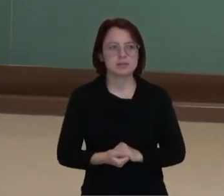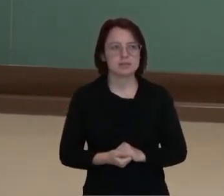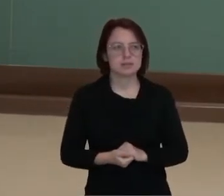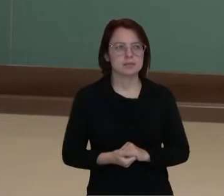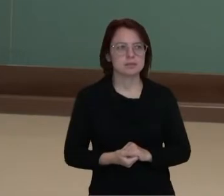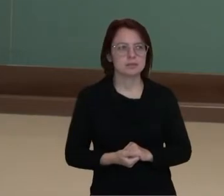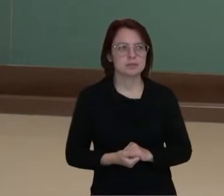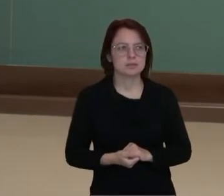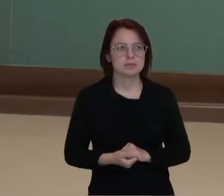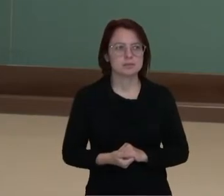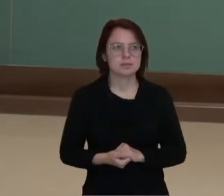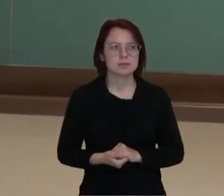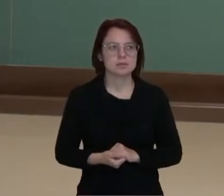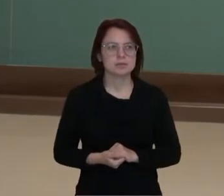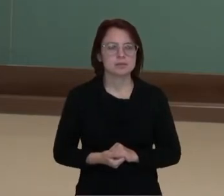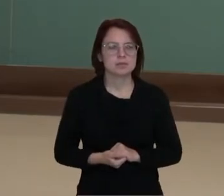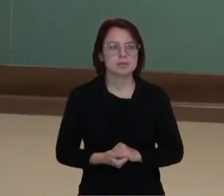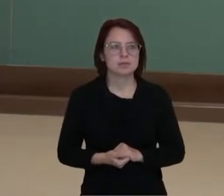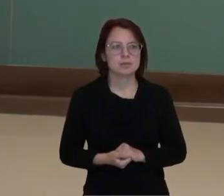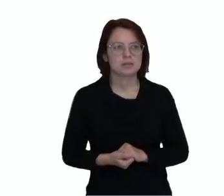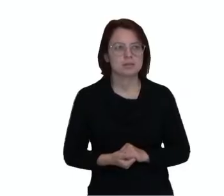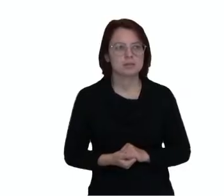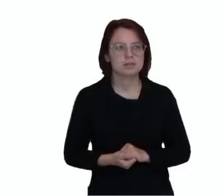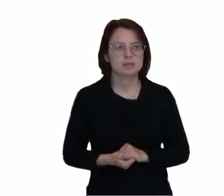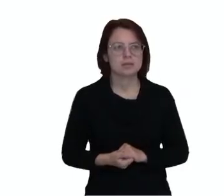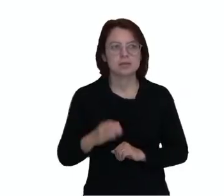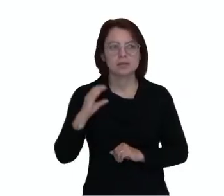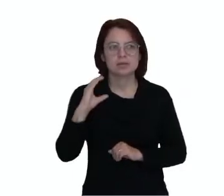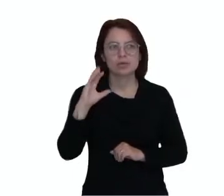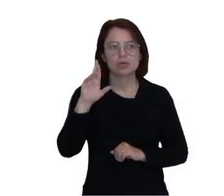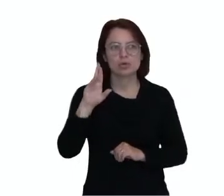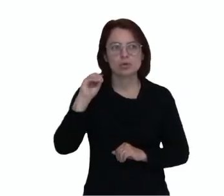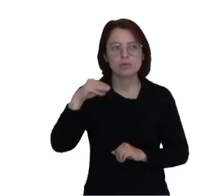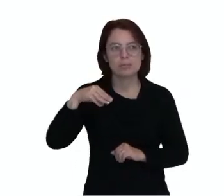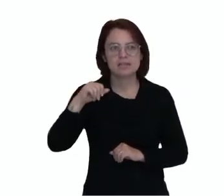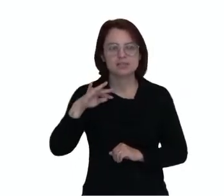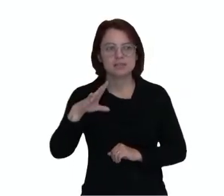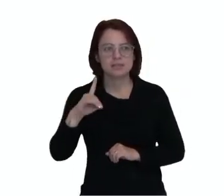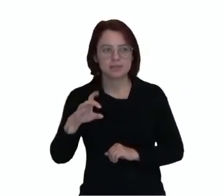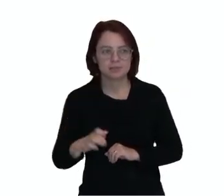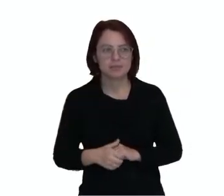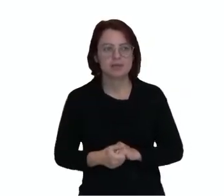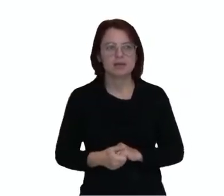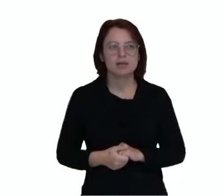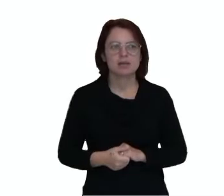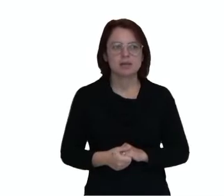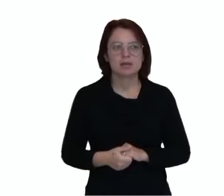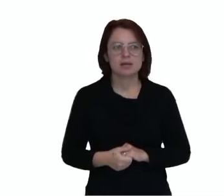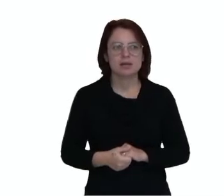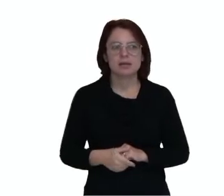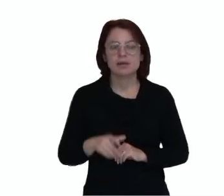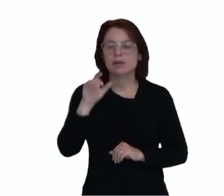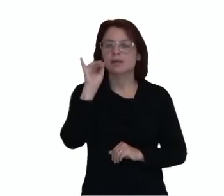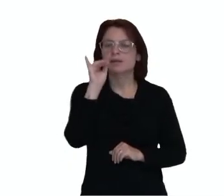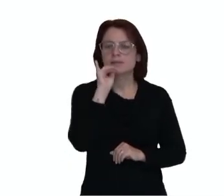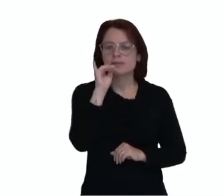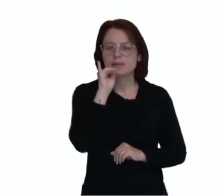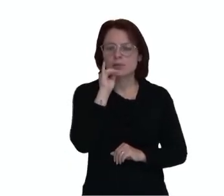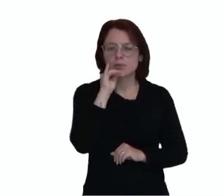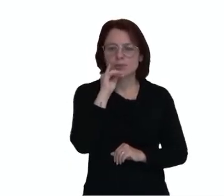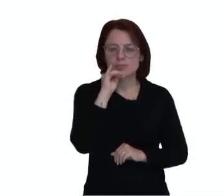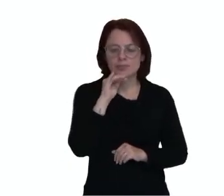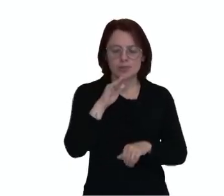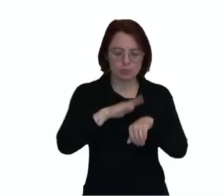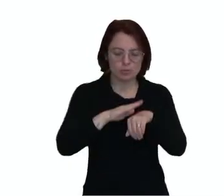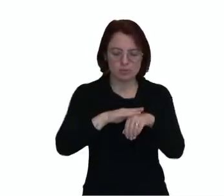no nosso corpo, né? A cromátide, o que é cromátide? É uma das 2 réplicas que ficam lado a lado, lá